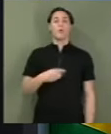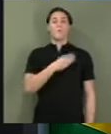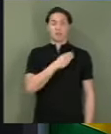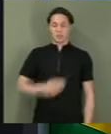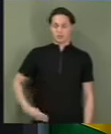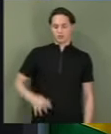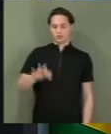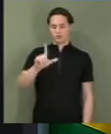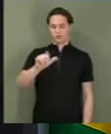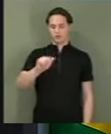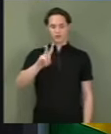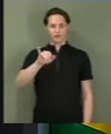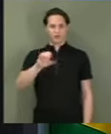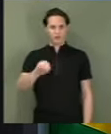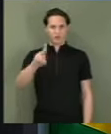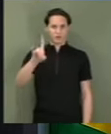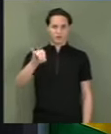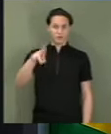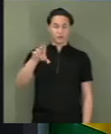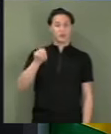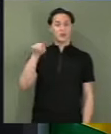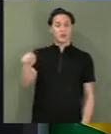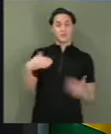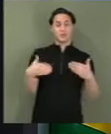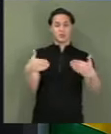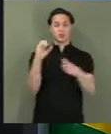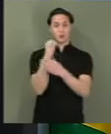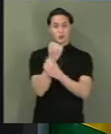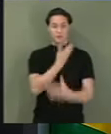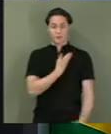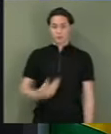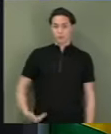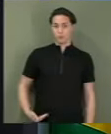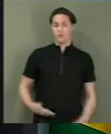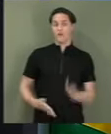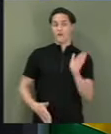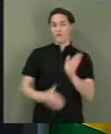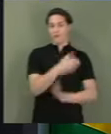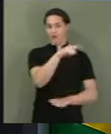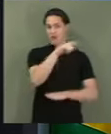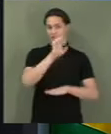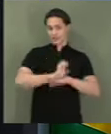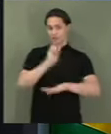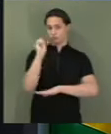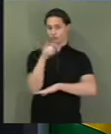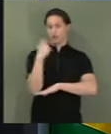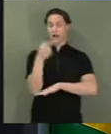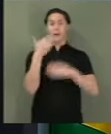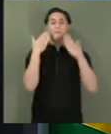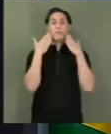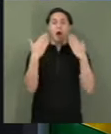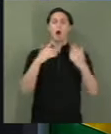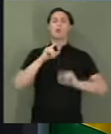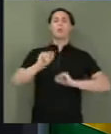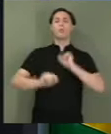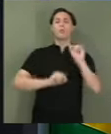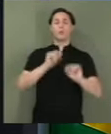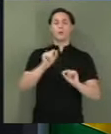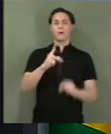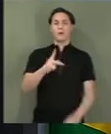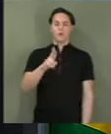da justiça e Segurança Pública estará no Rio Grande do Sul para apresentação do